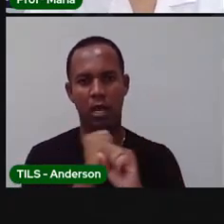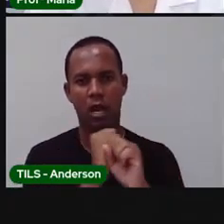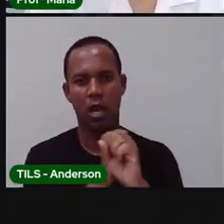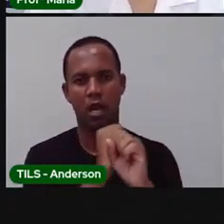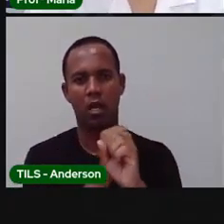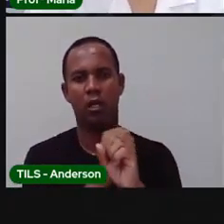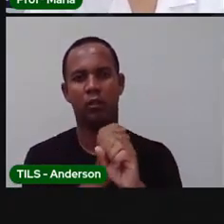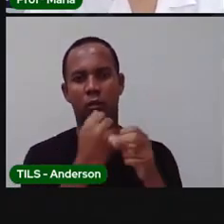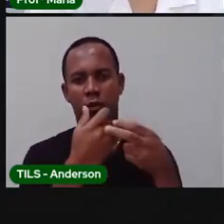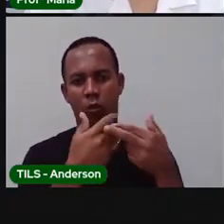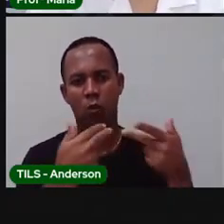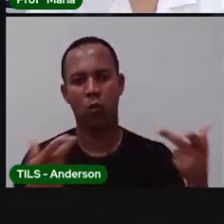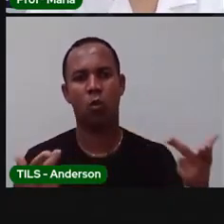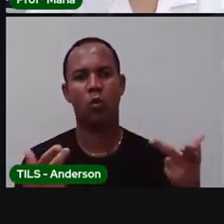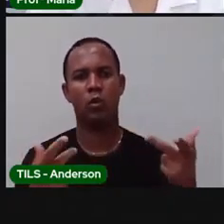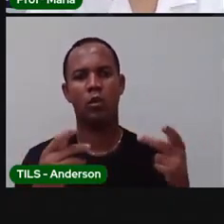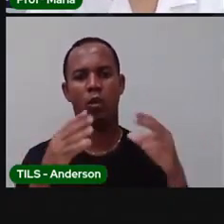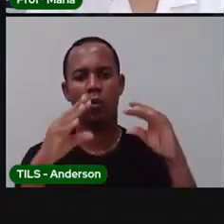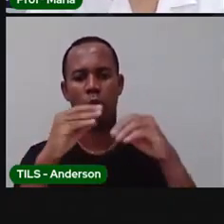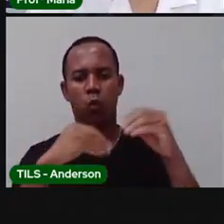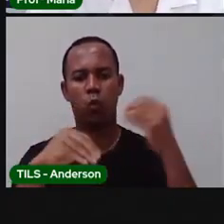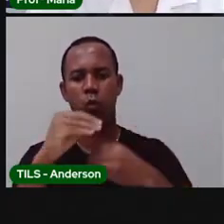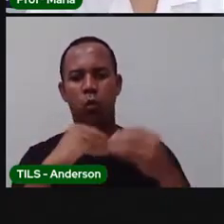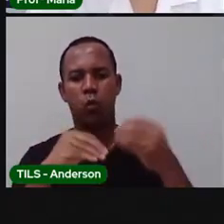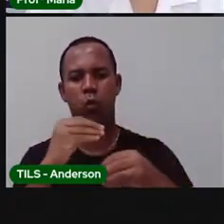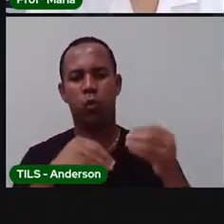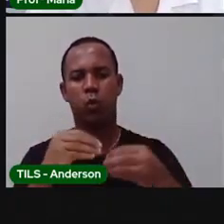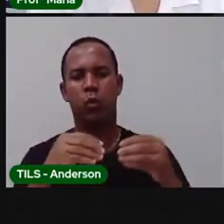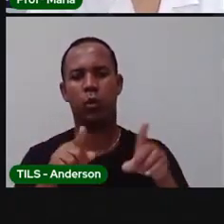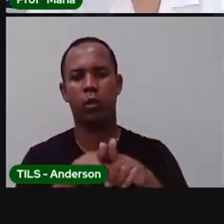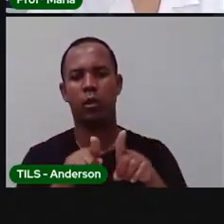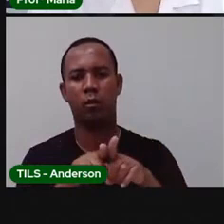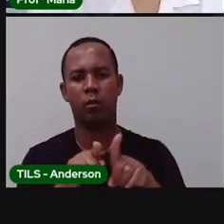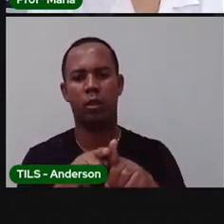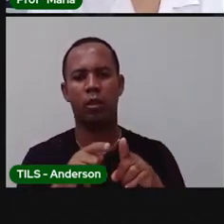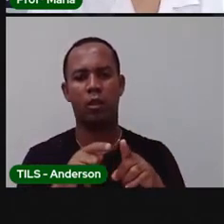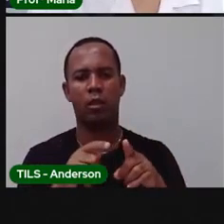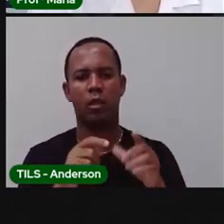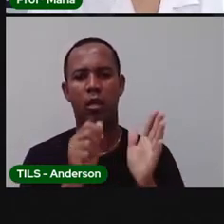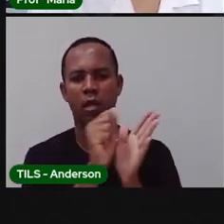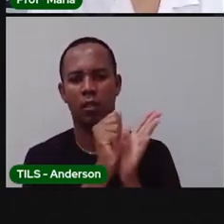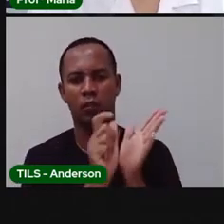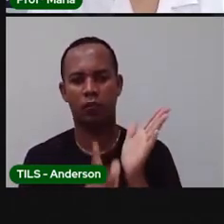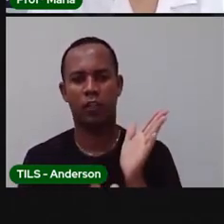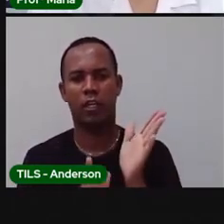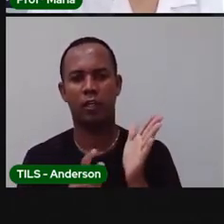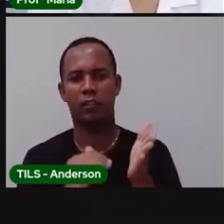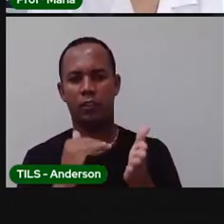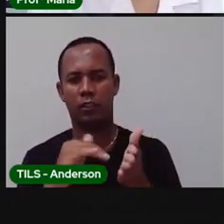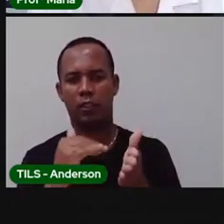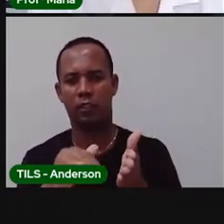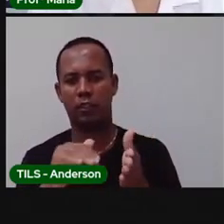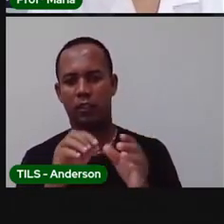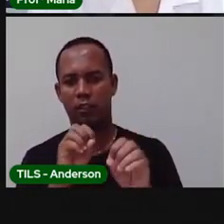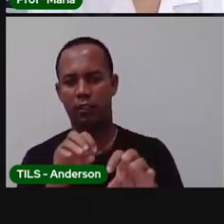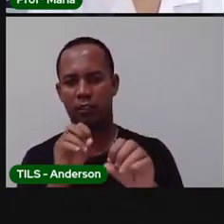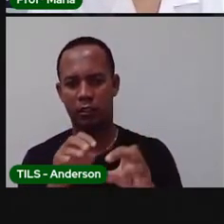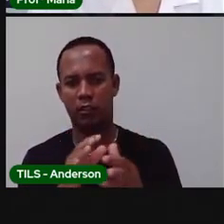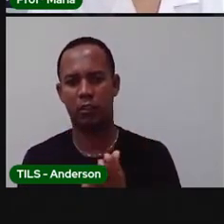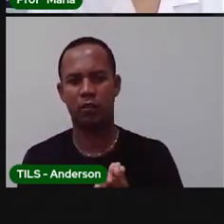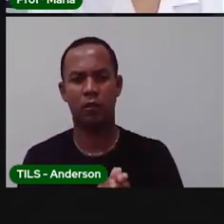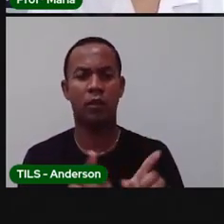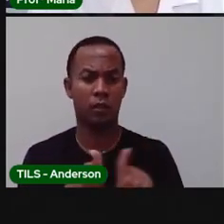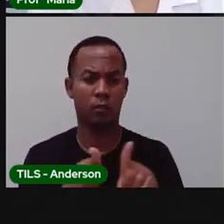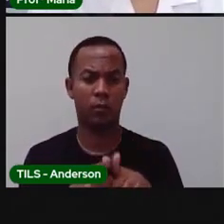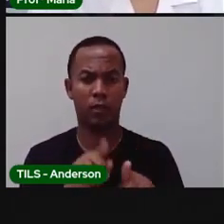alguns materiais. Aí você vai olhar direitinho, lembrando que essa atividade é atividade proposta pela SEDUC e que o professor de vocês